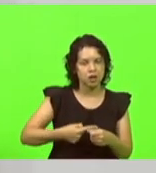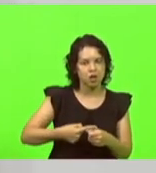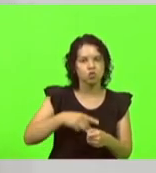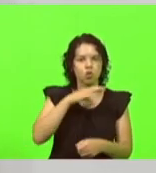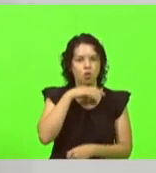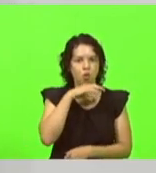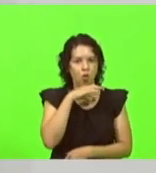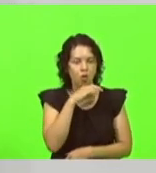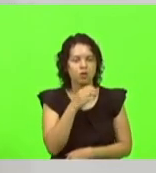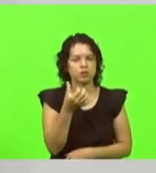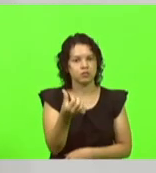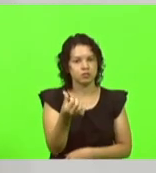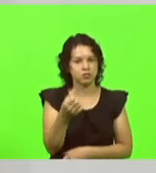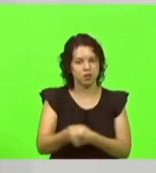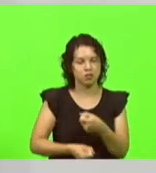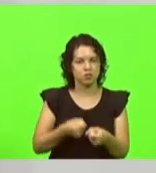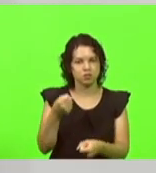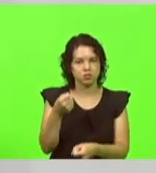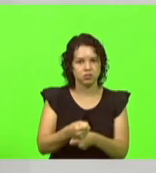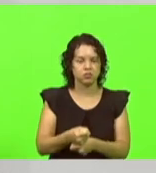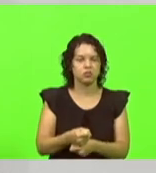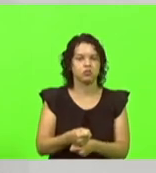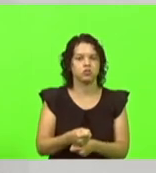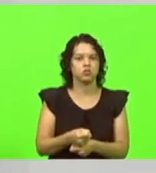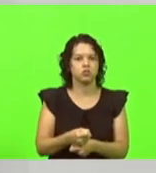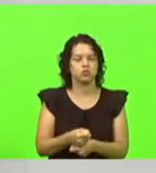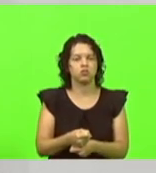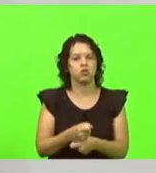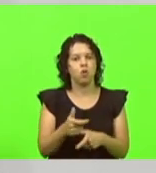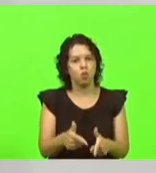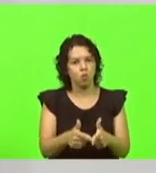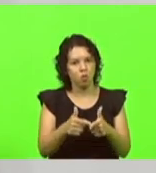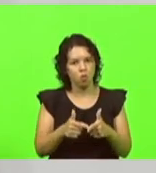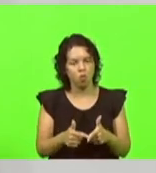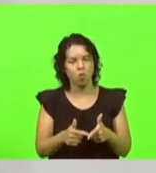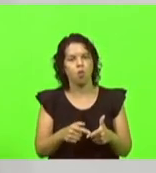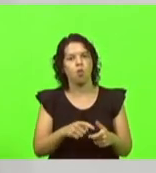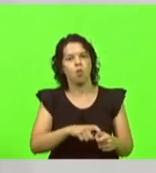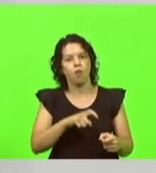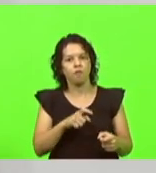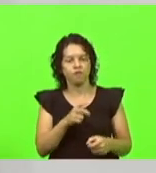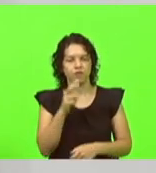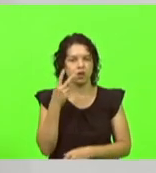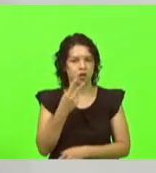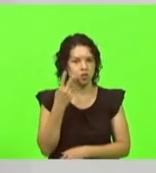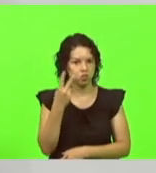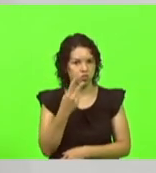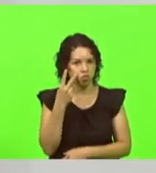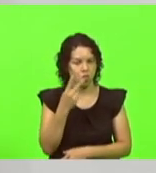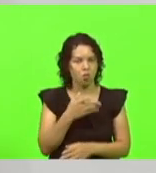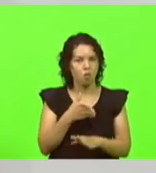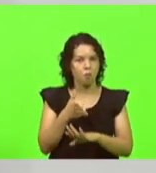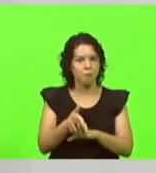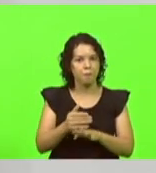Me licenciei da Câmara de Vereadores para ser o primeiro secretário de Agricultura do município de Concórdia.